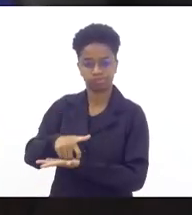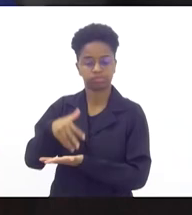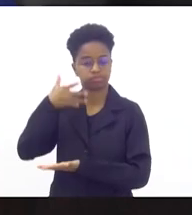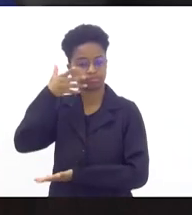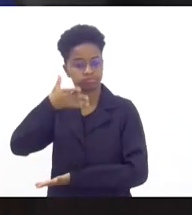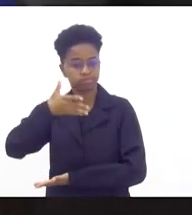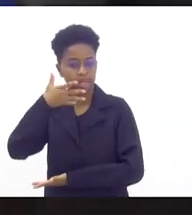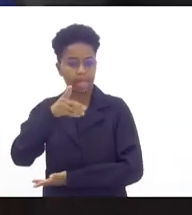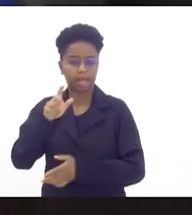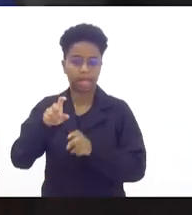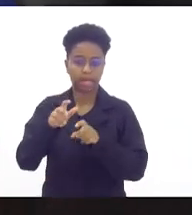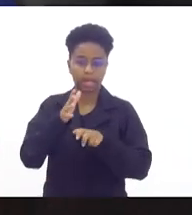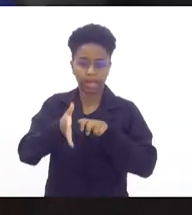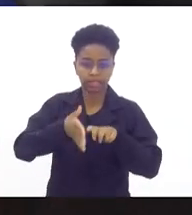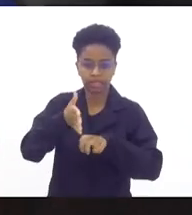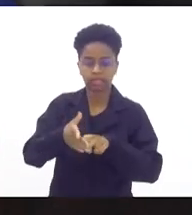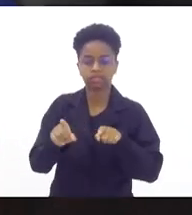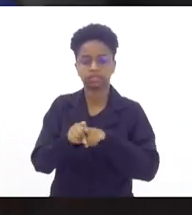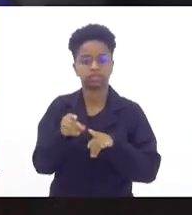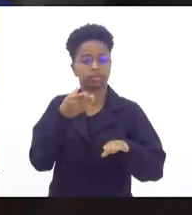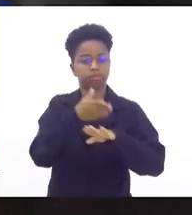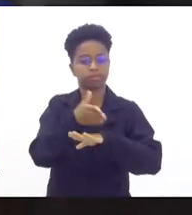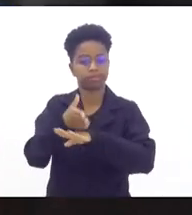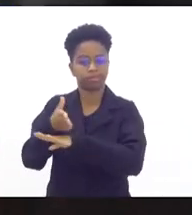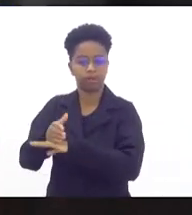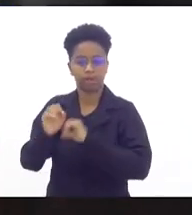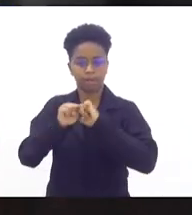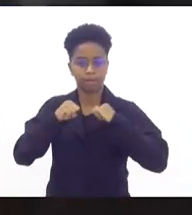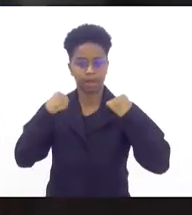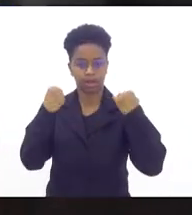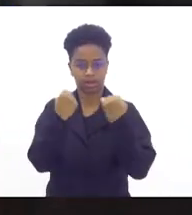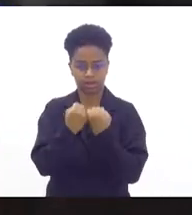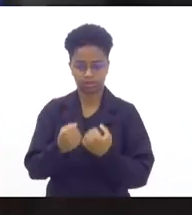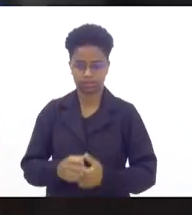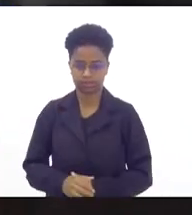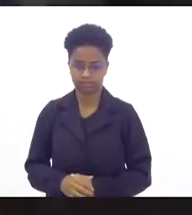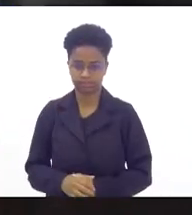e frequentador do Maracanã hoje